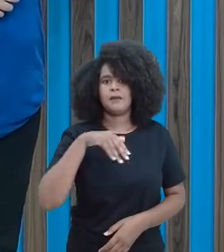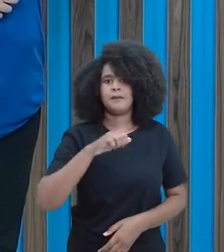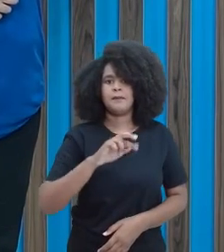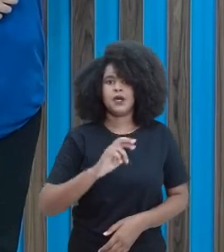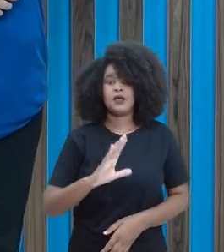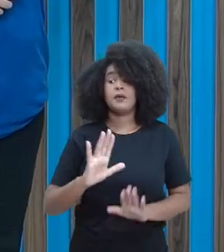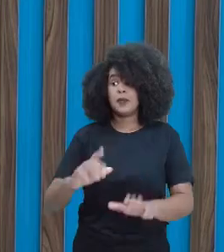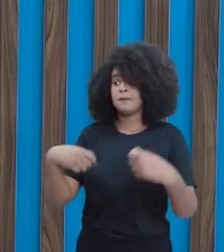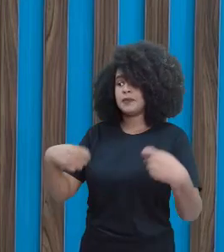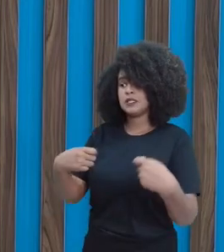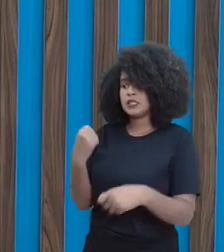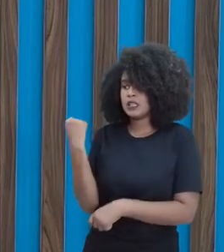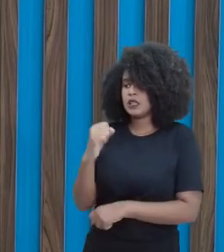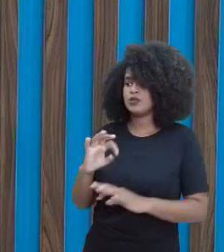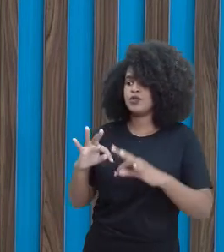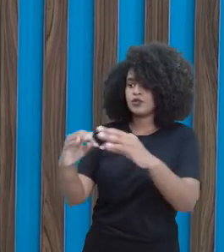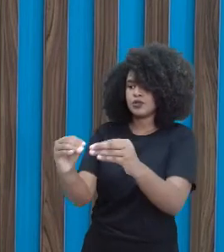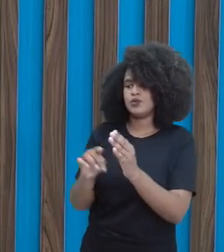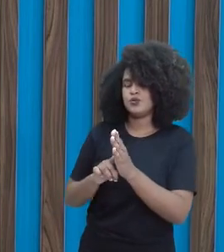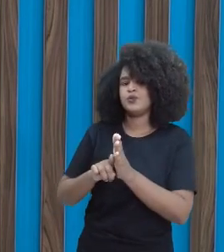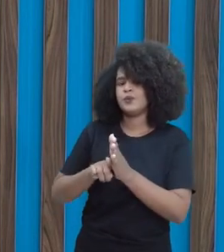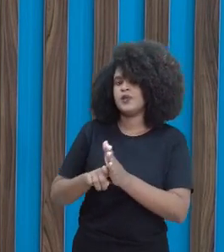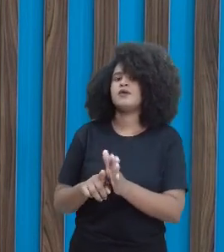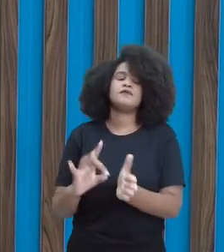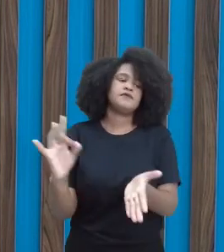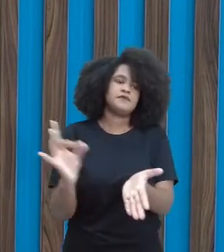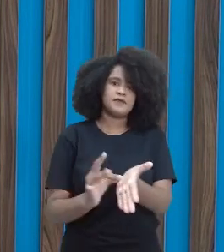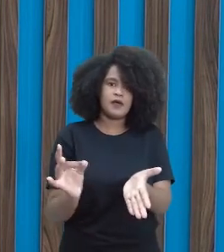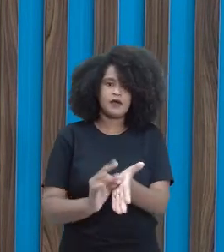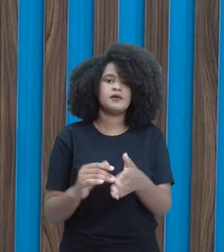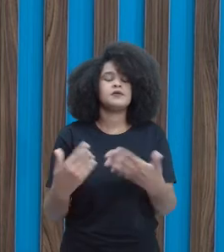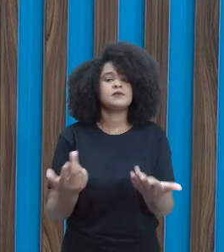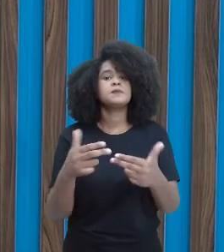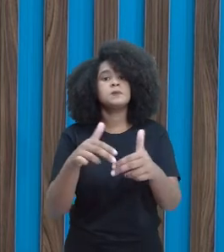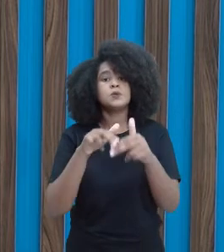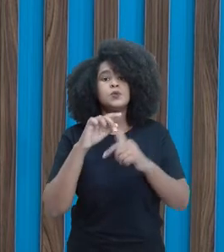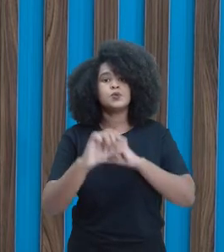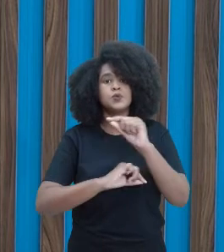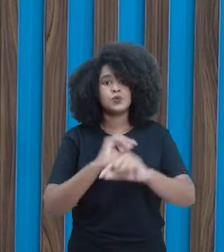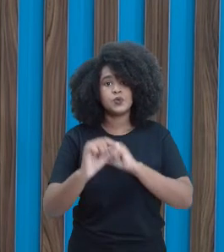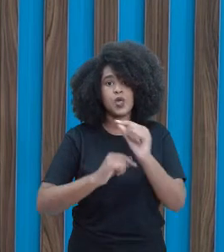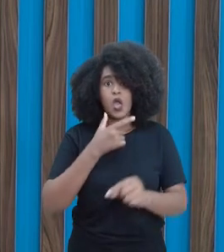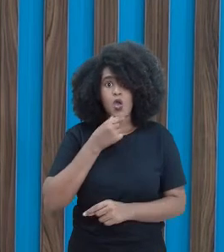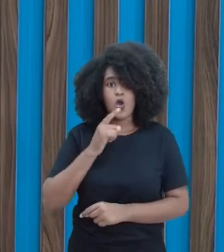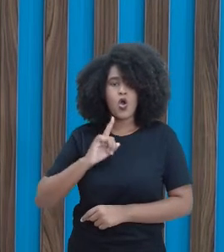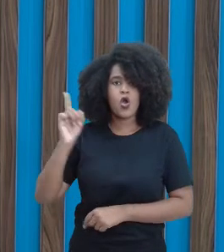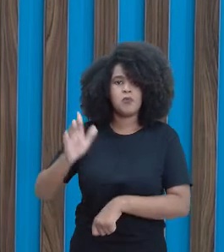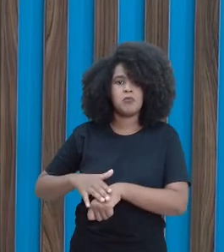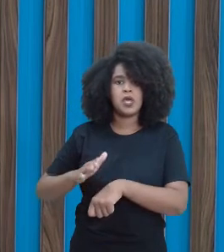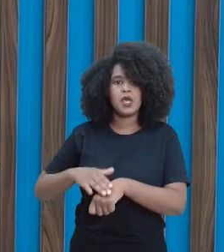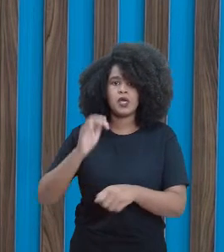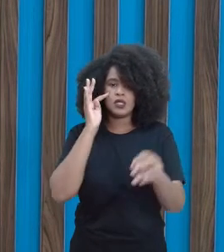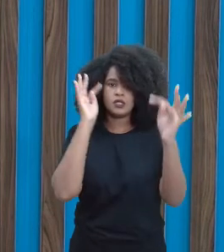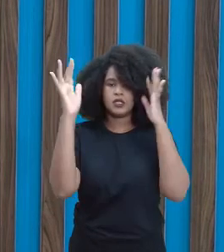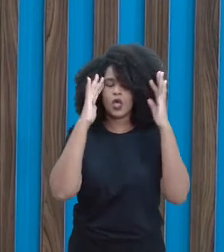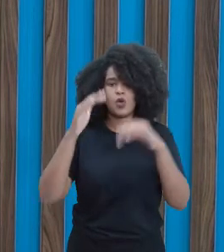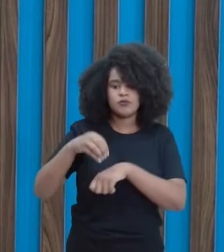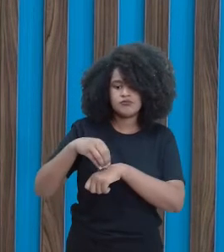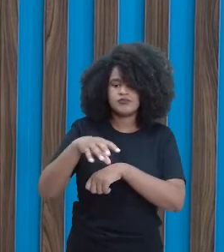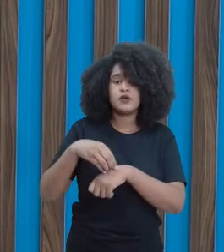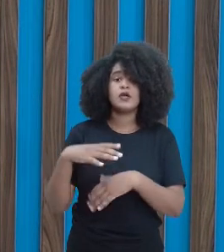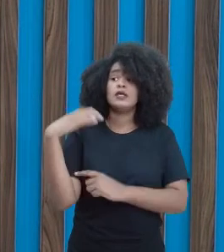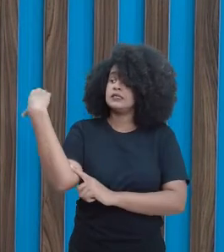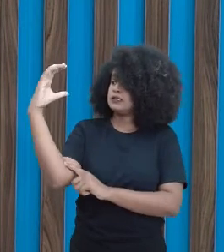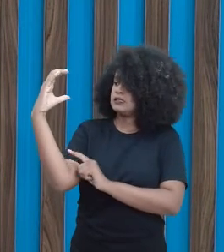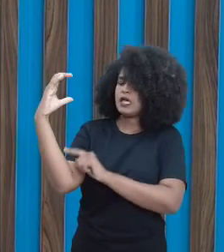os pesquisadores, principalmente os antigos. Isso, porque ele traz as primeiras ideias. Tá. E a gente tem que ver a ciência